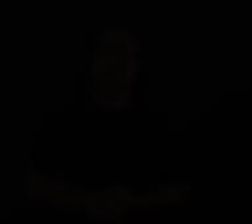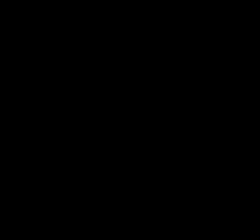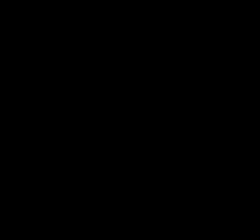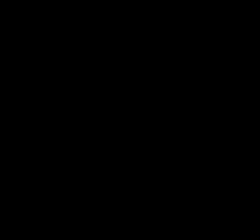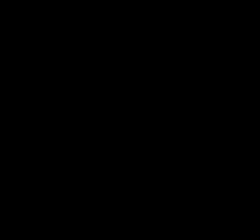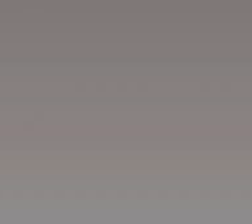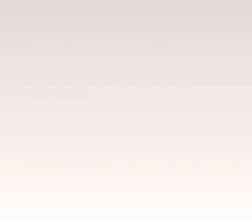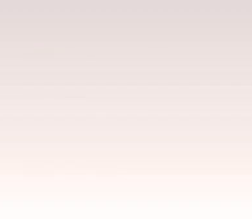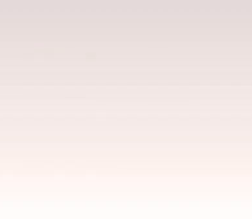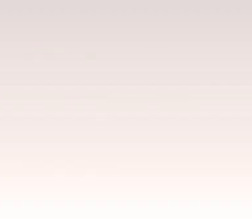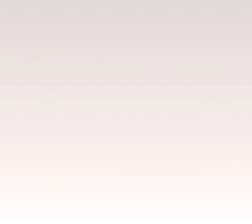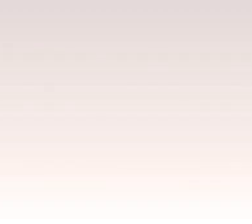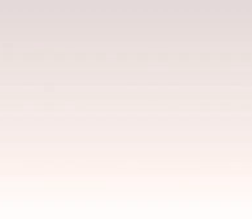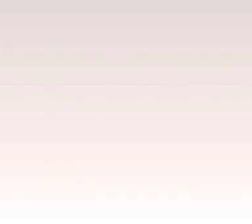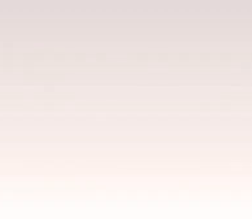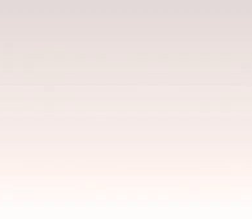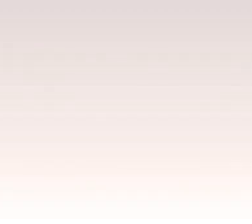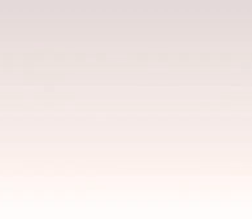a